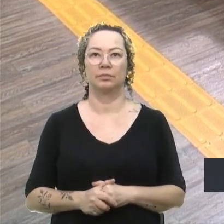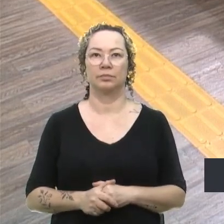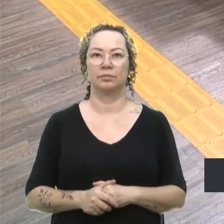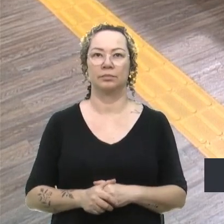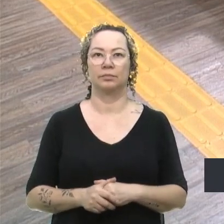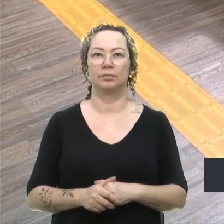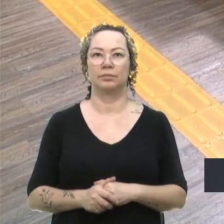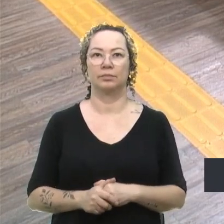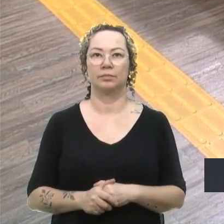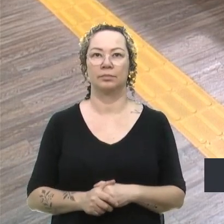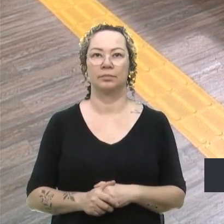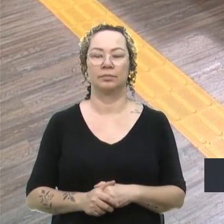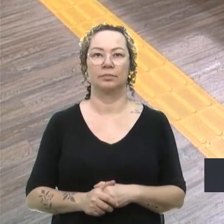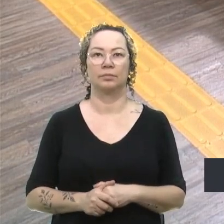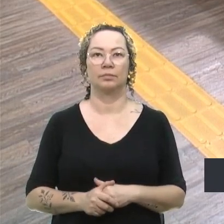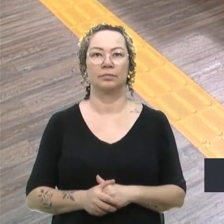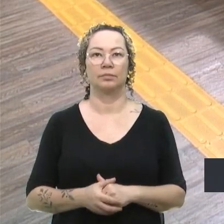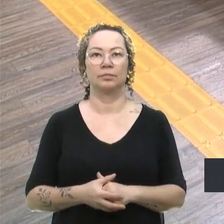Senhor